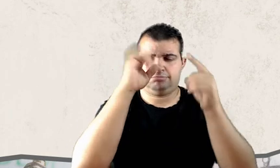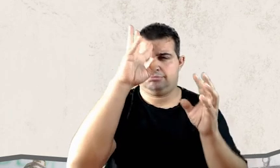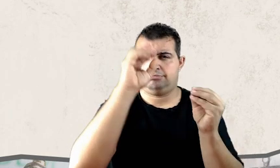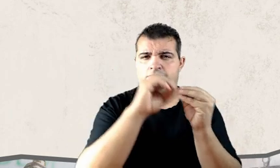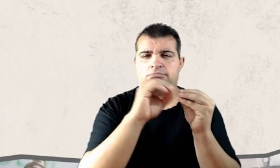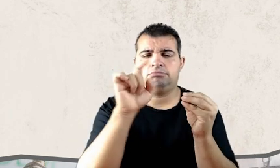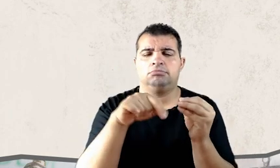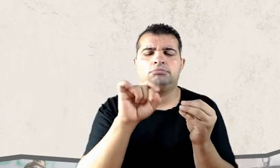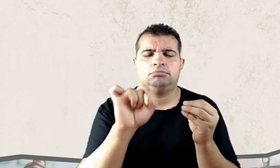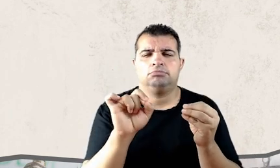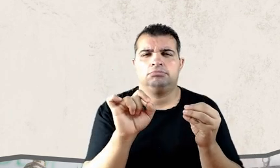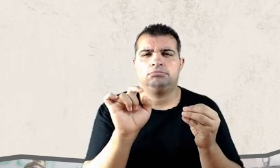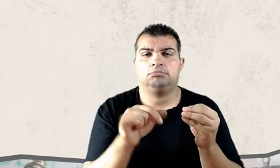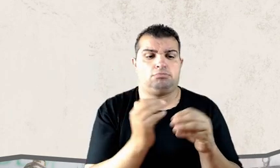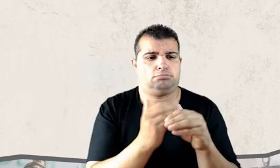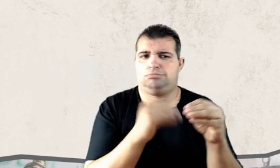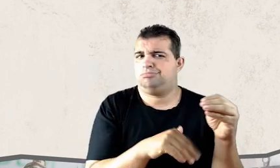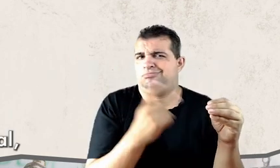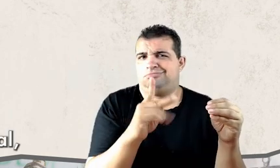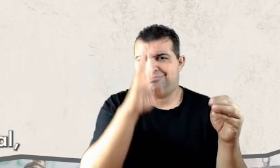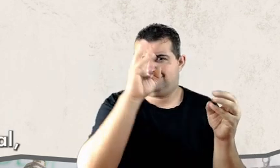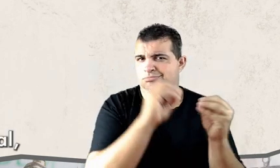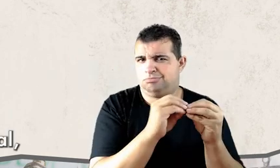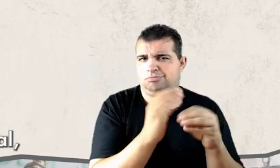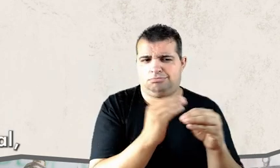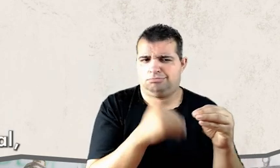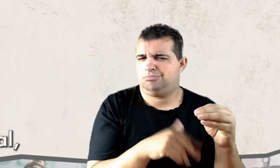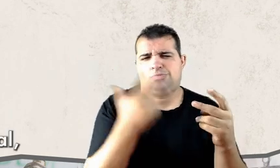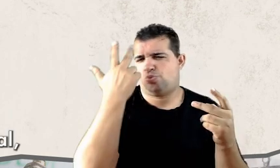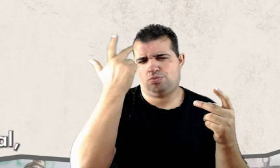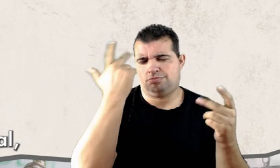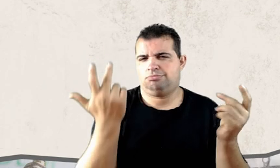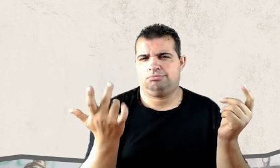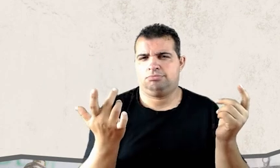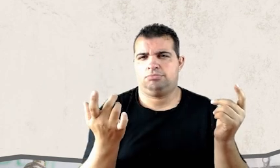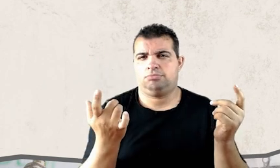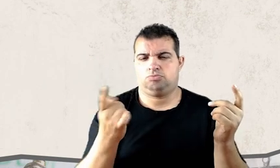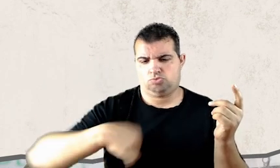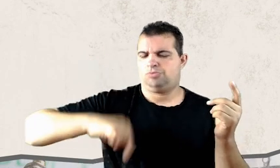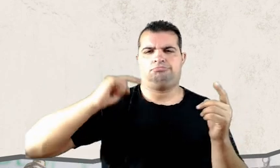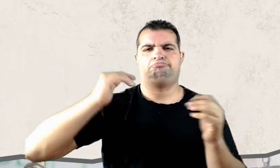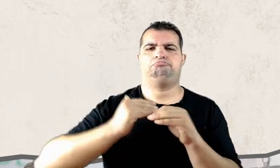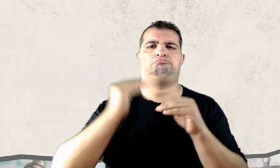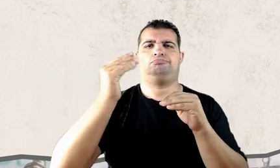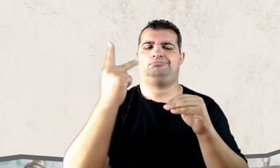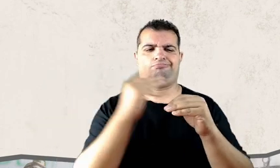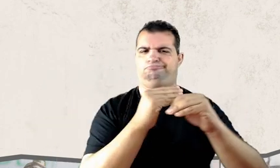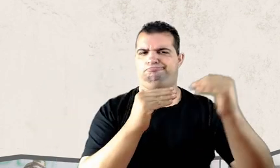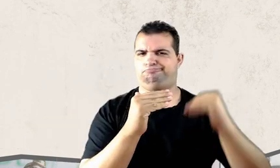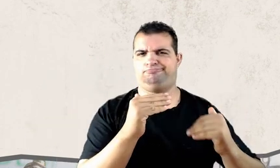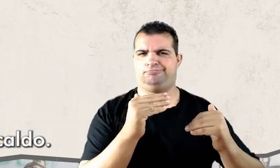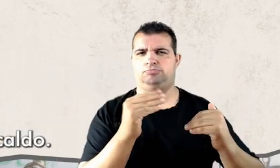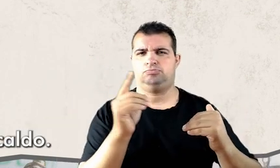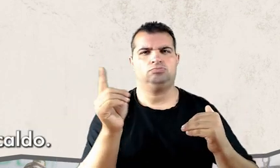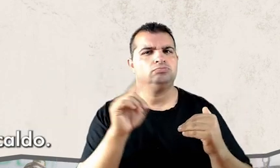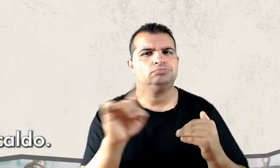uma ideia de que ele é inferior e que a inferioridade é natural aos que são superiores e aos que são